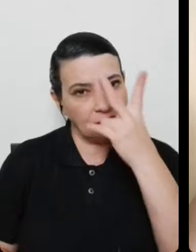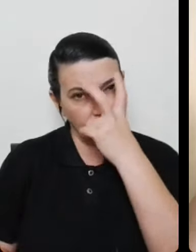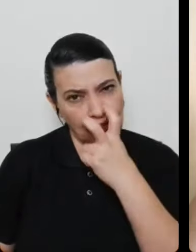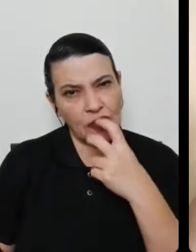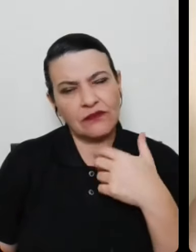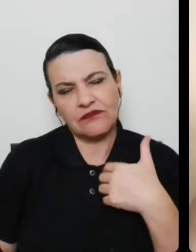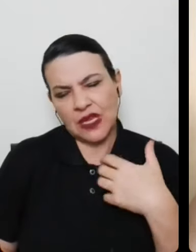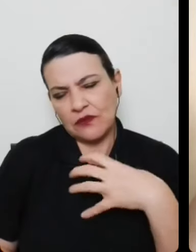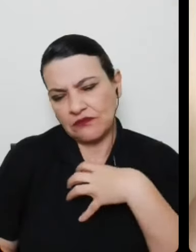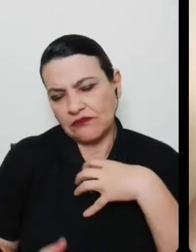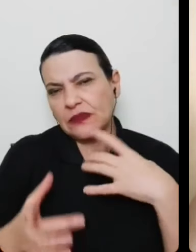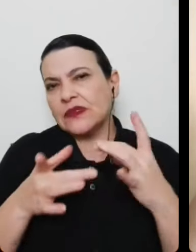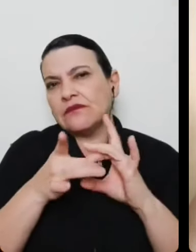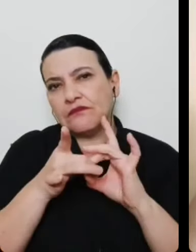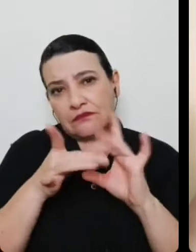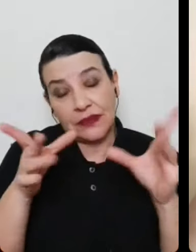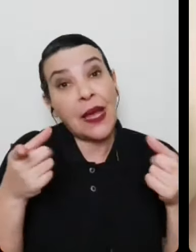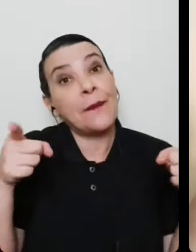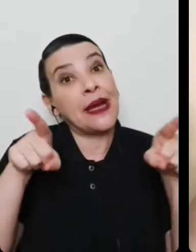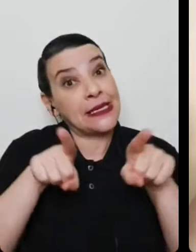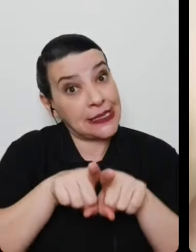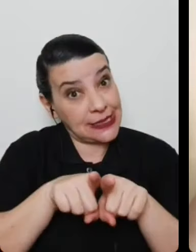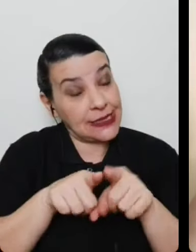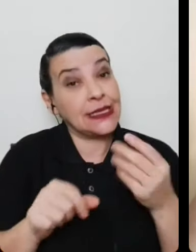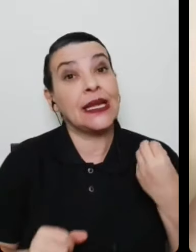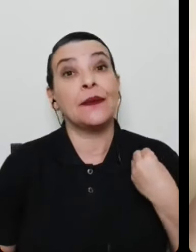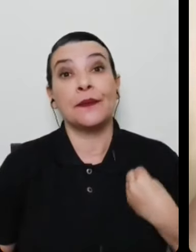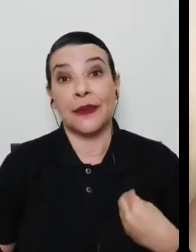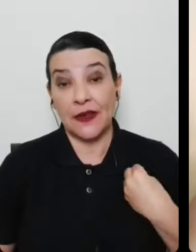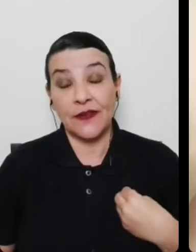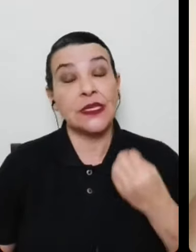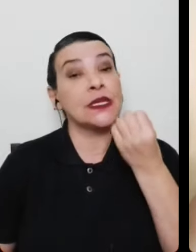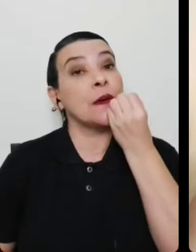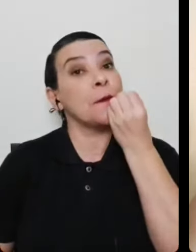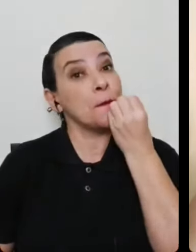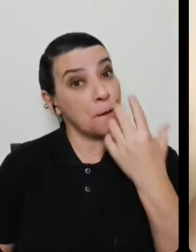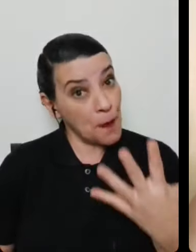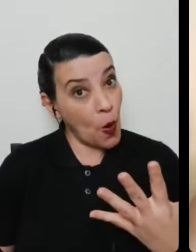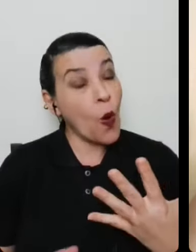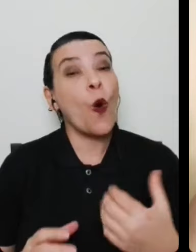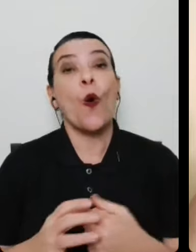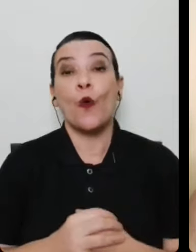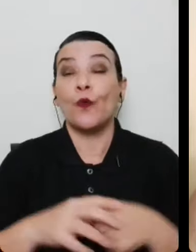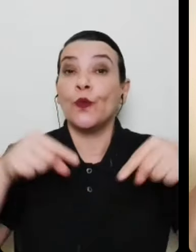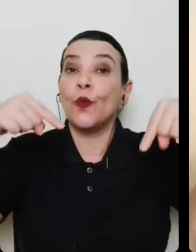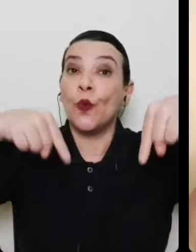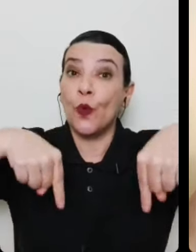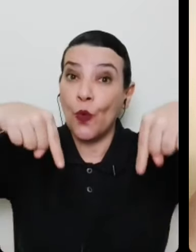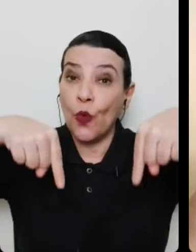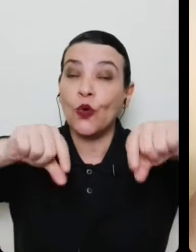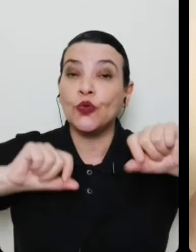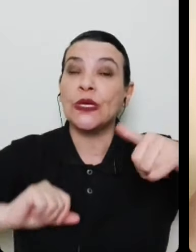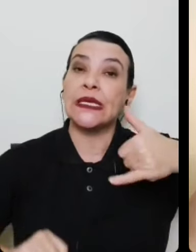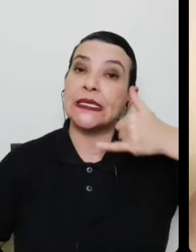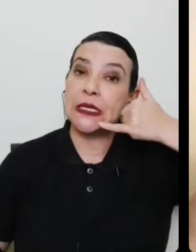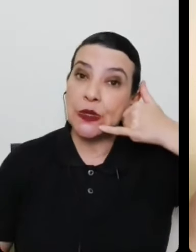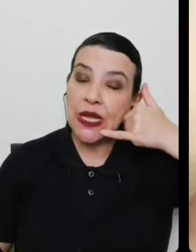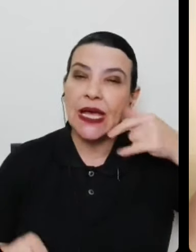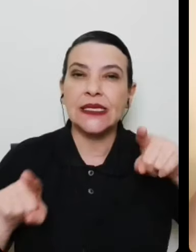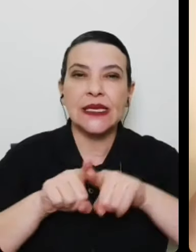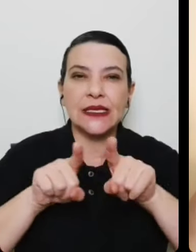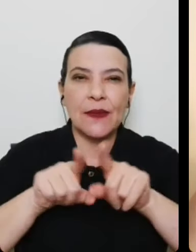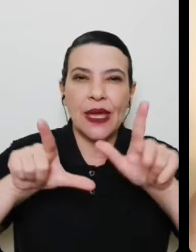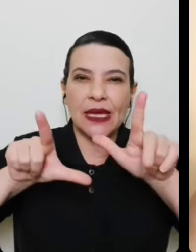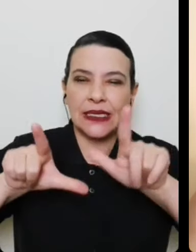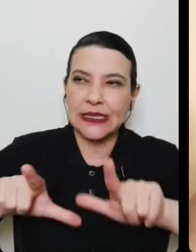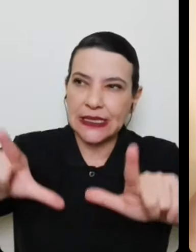vontade de falar, ela é uma grande parceira para a vida. Quer dizer, Hoje, os celulares, os leitores de tela